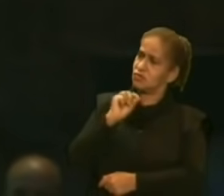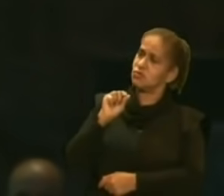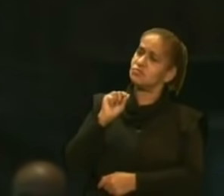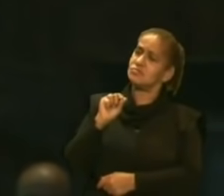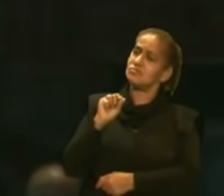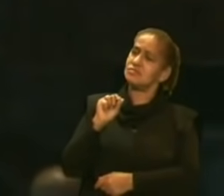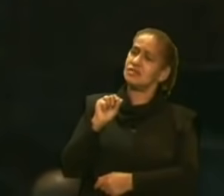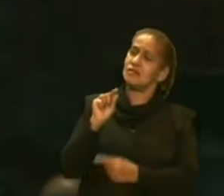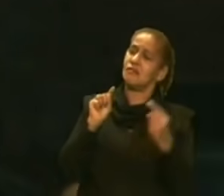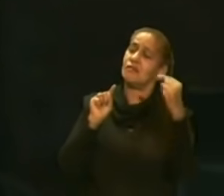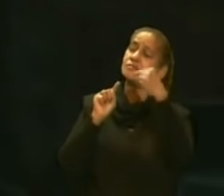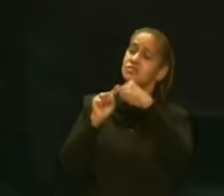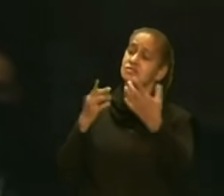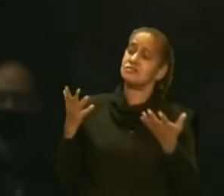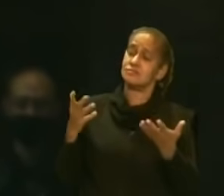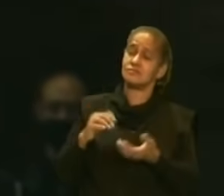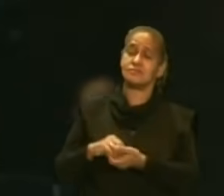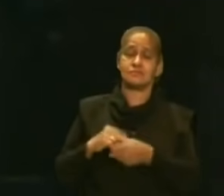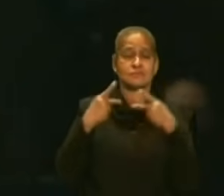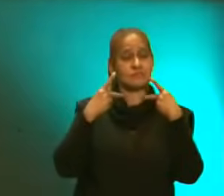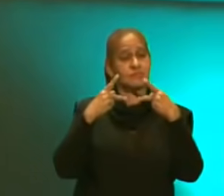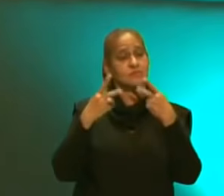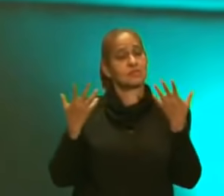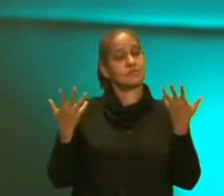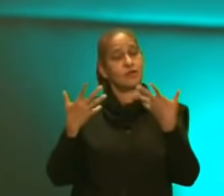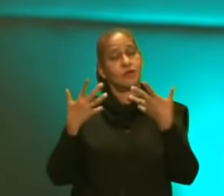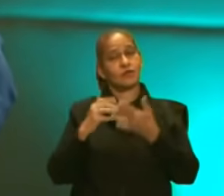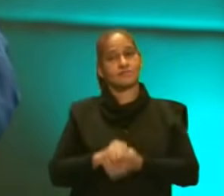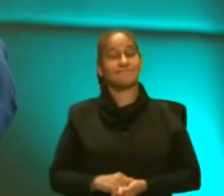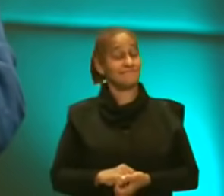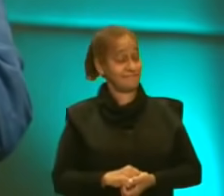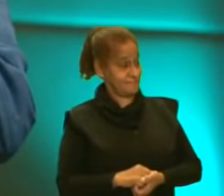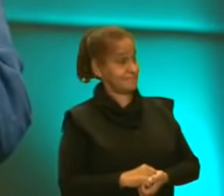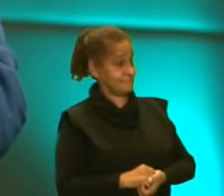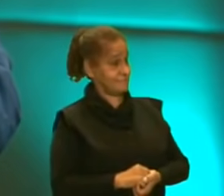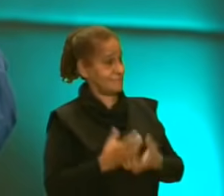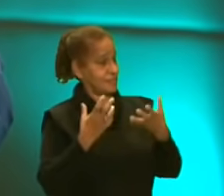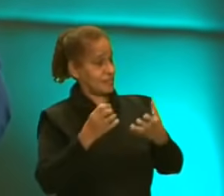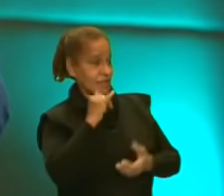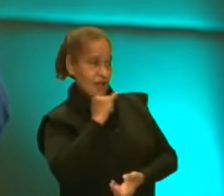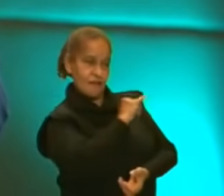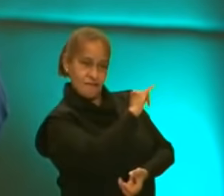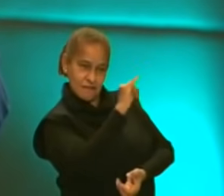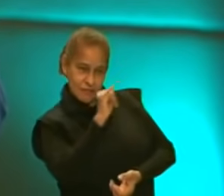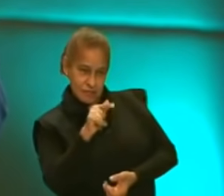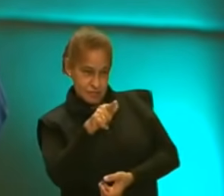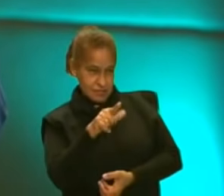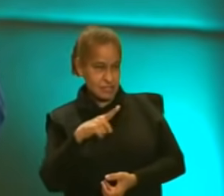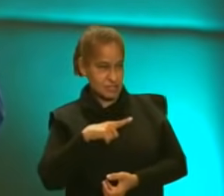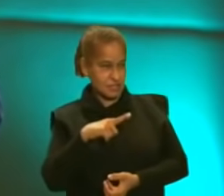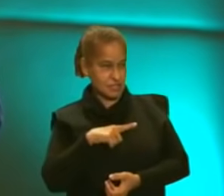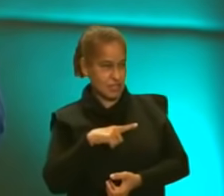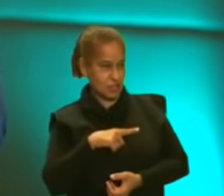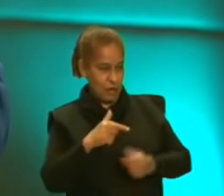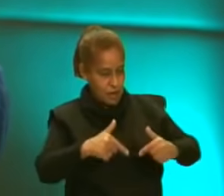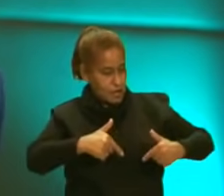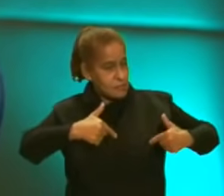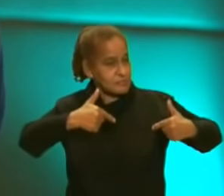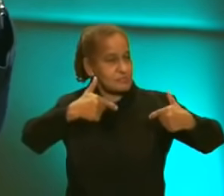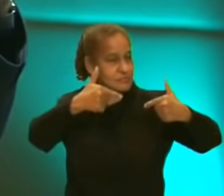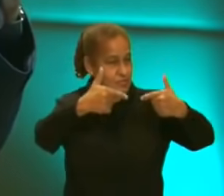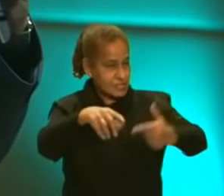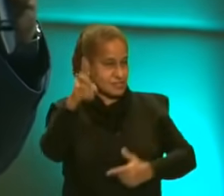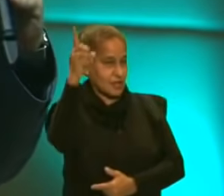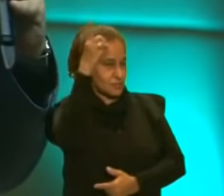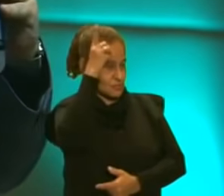isso? Eu quero dizer para você que existe uma operação satânica chamada